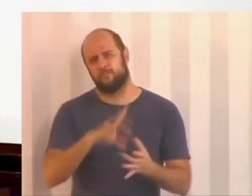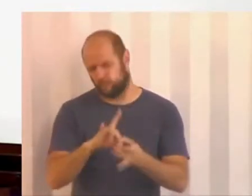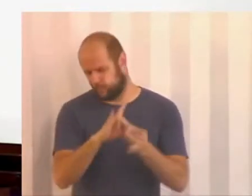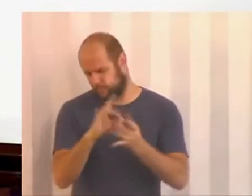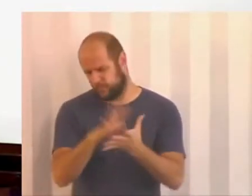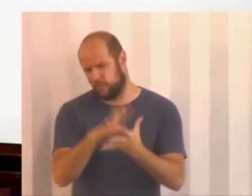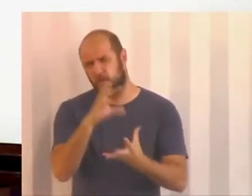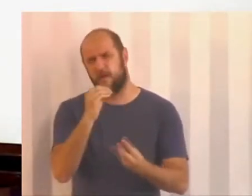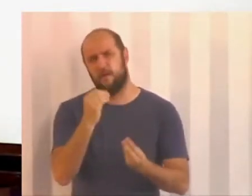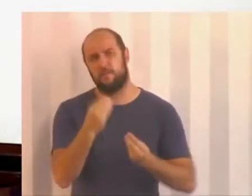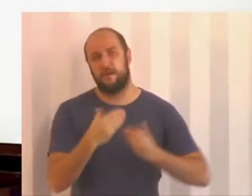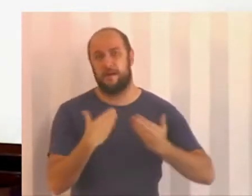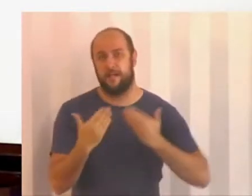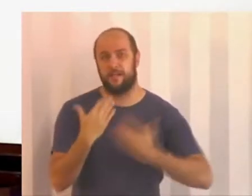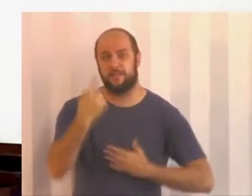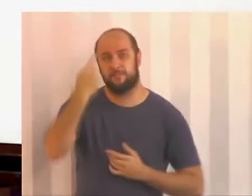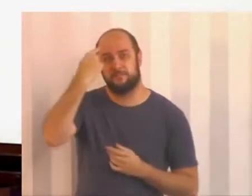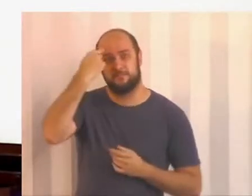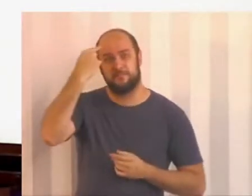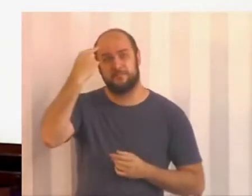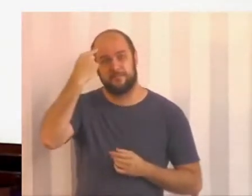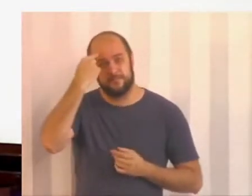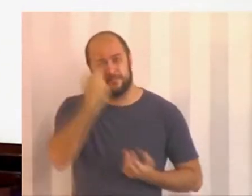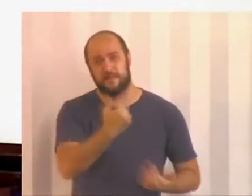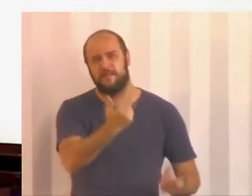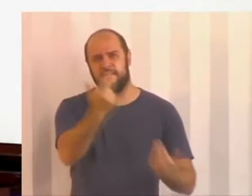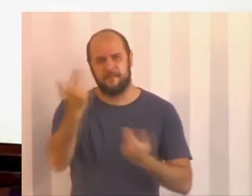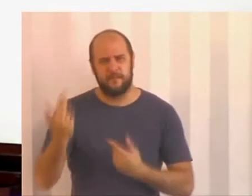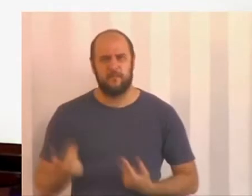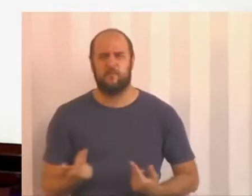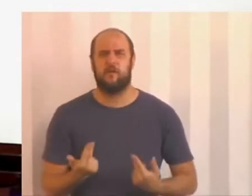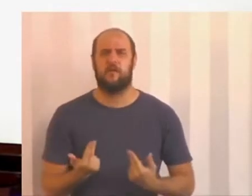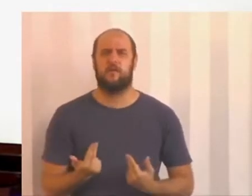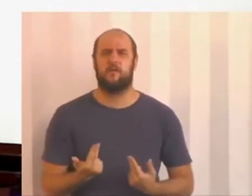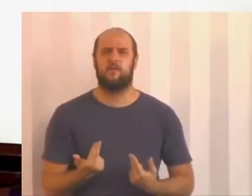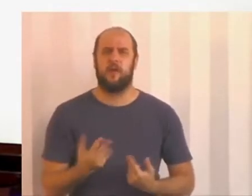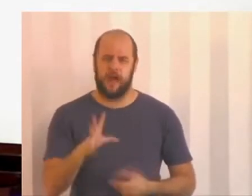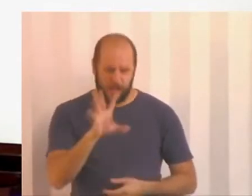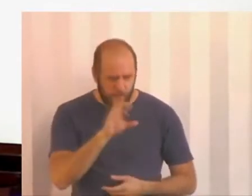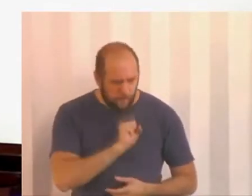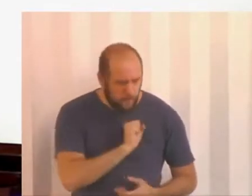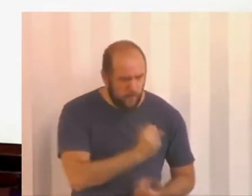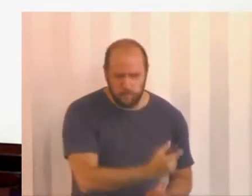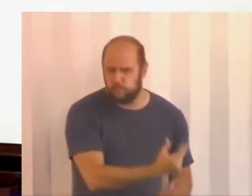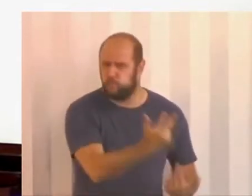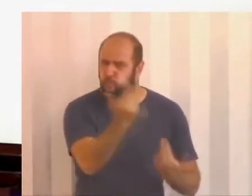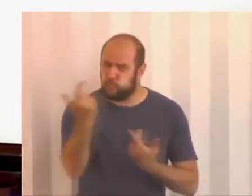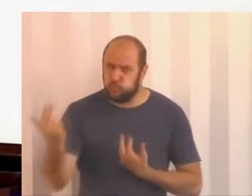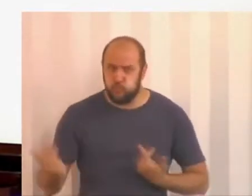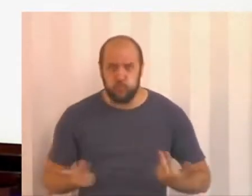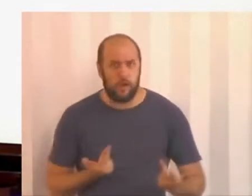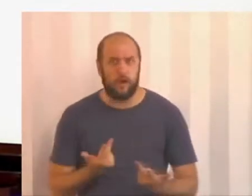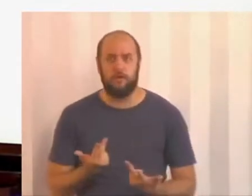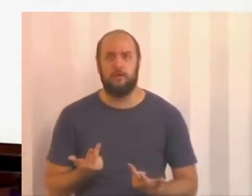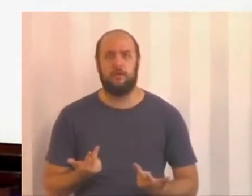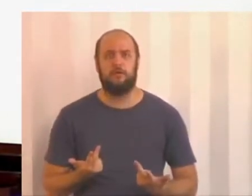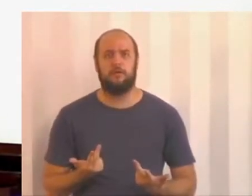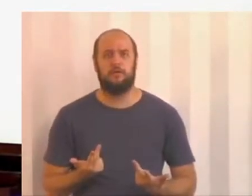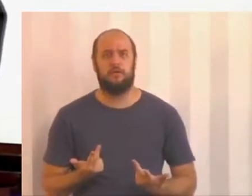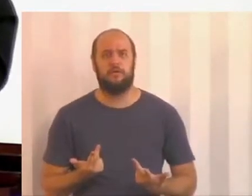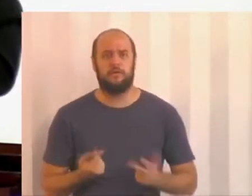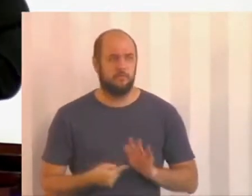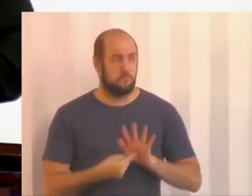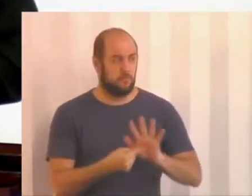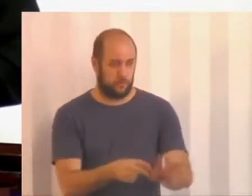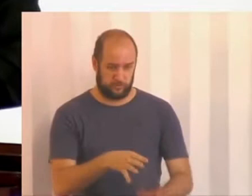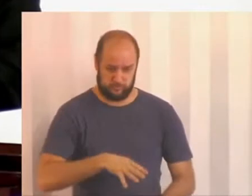está relacionado a pensar a mesma coisa e ter o mesmo amor. E reflete ao que Paulo menciona no